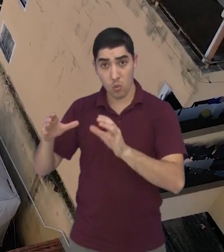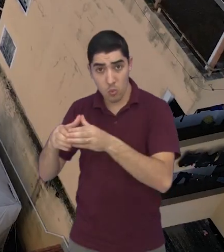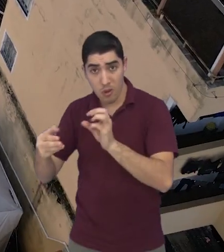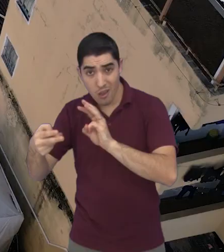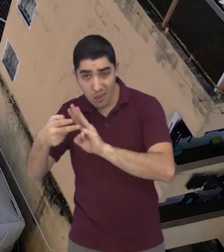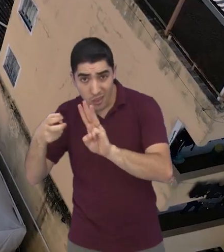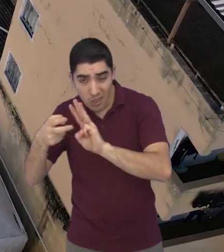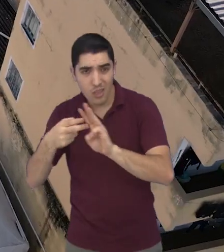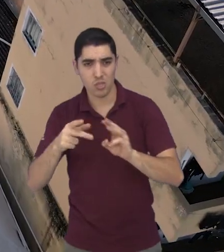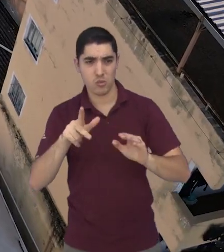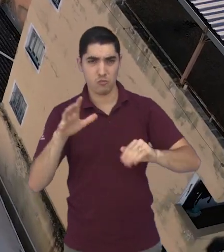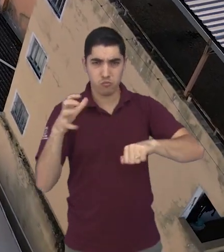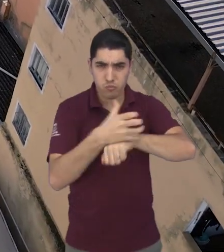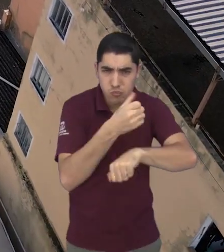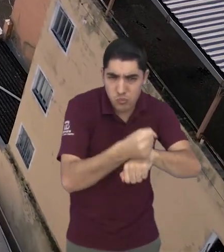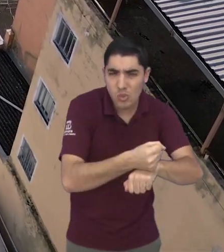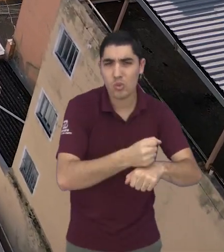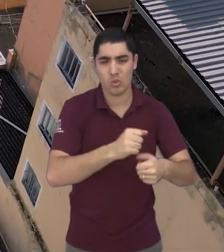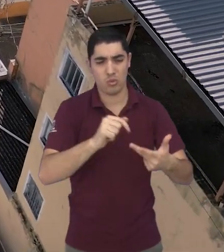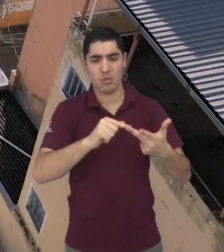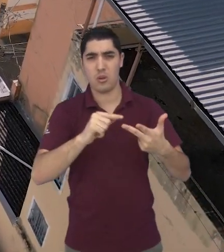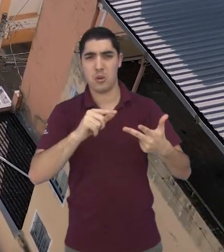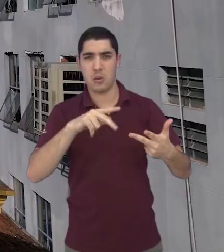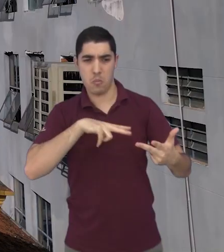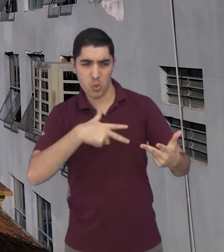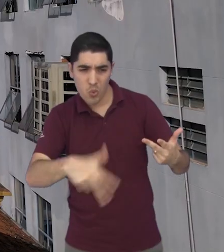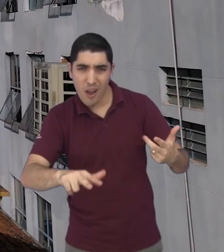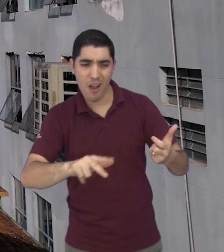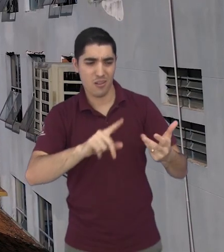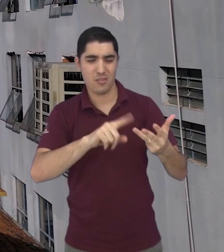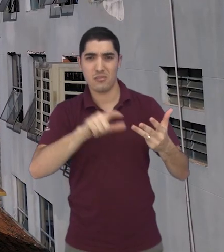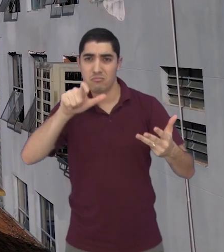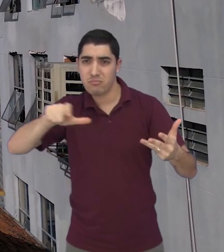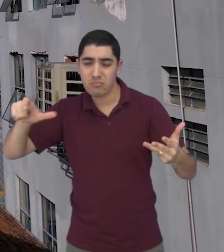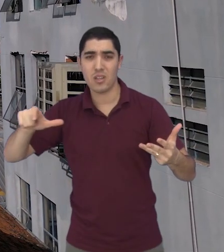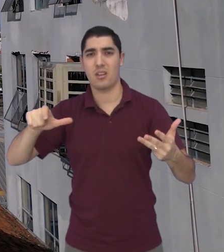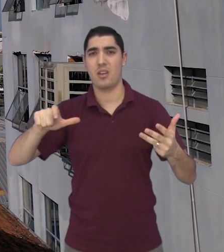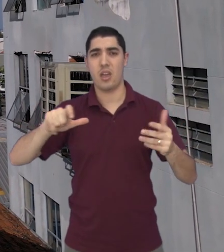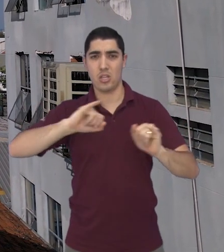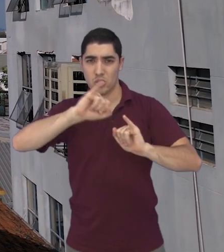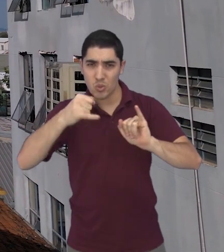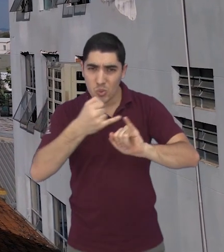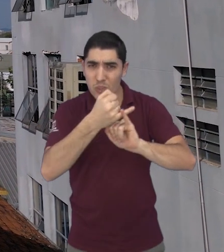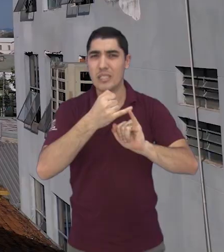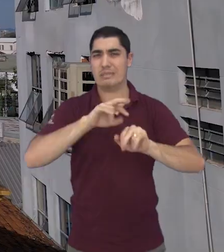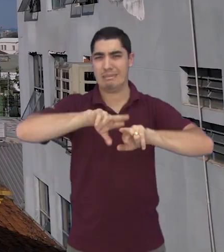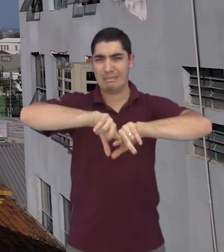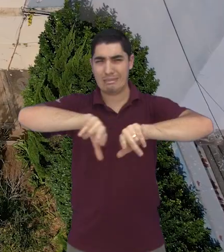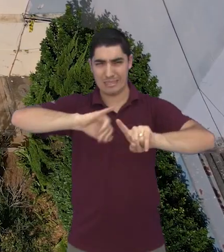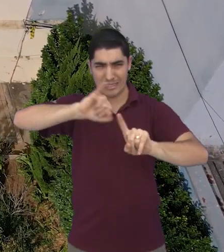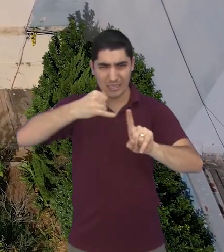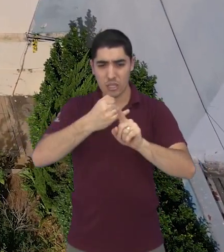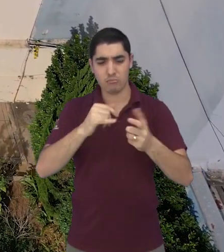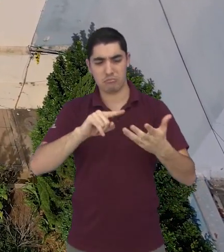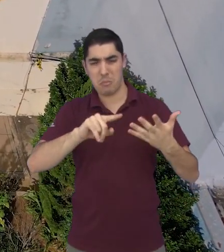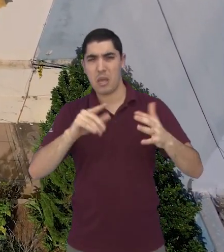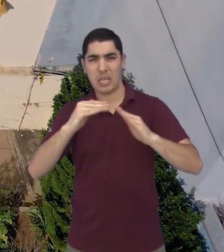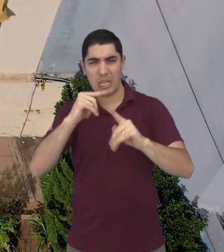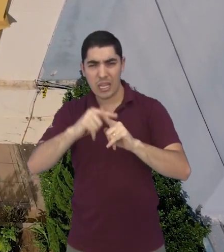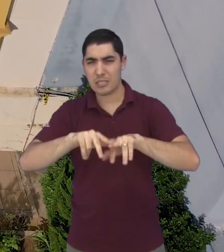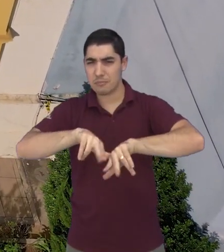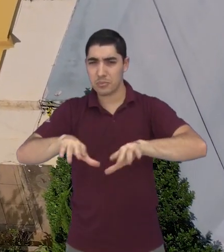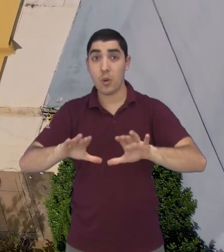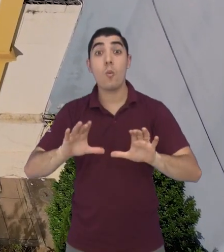colonos, portugueses e clérigos da Companhia de Jesus formaram inicialmente os 3 grandes grupos a comporem o cenário